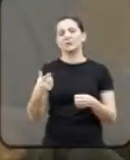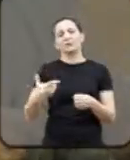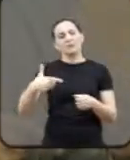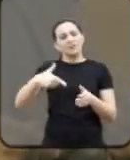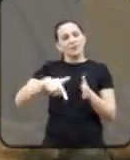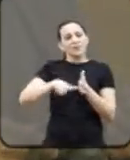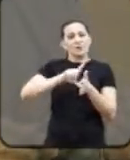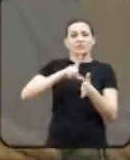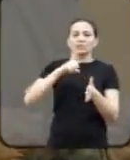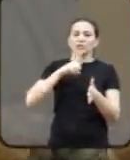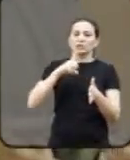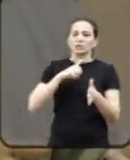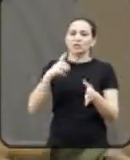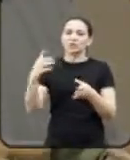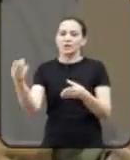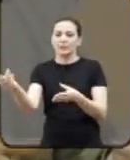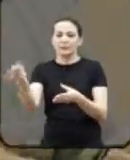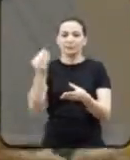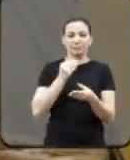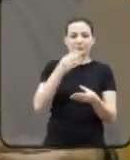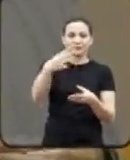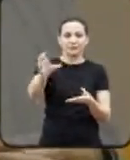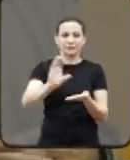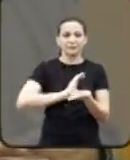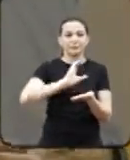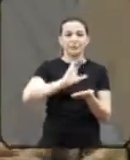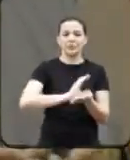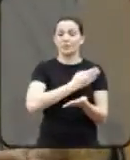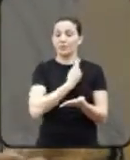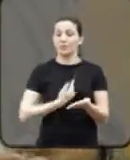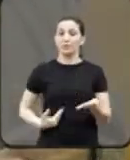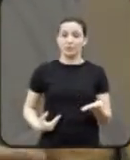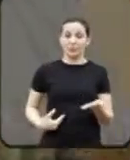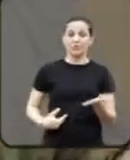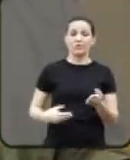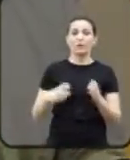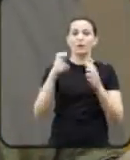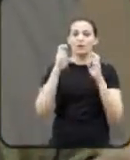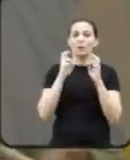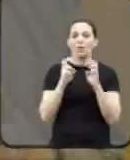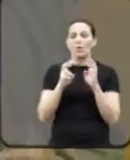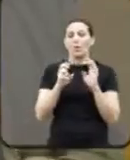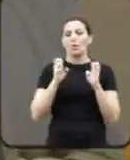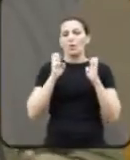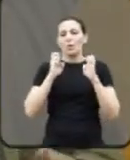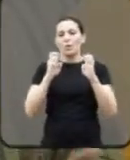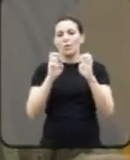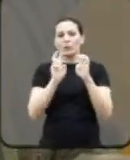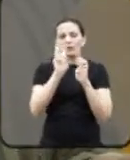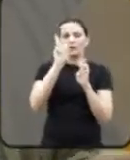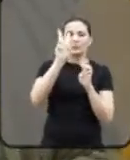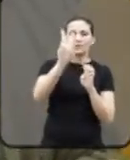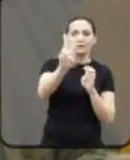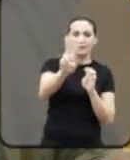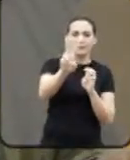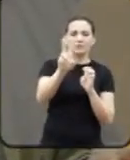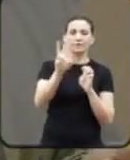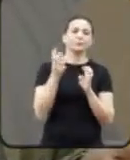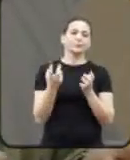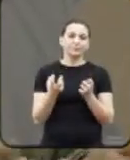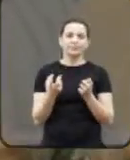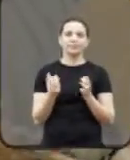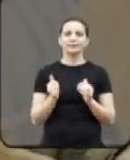antigamente tinha subsídio do governo, hoje não tem no mais. Diesel, na eletricidade, no caso nosso, era o trólebus elétrico,